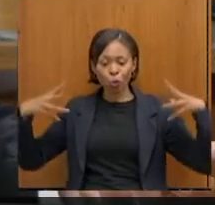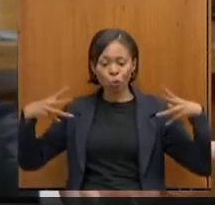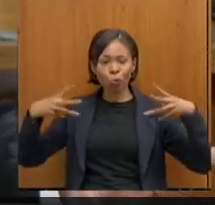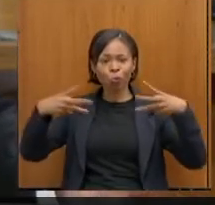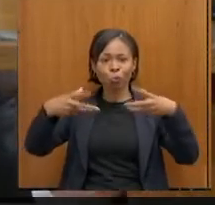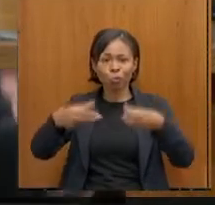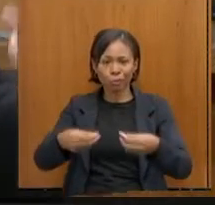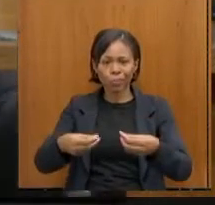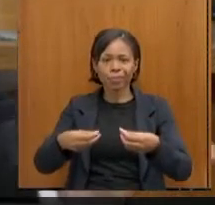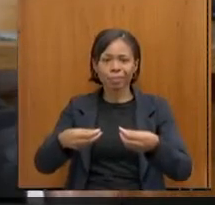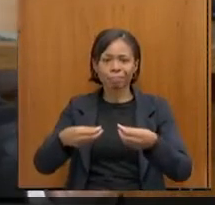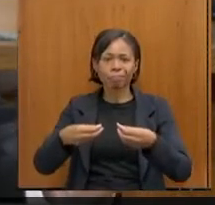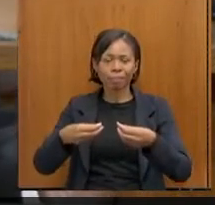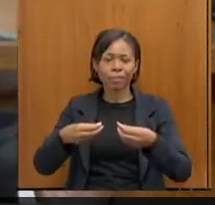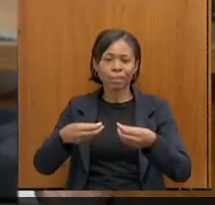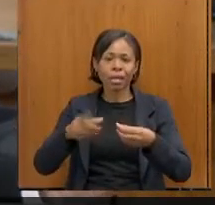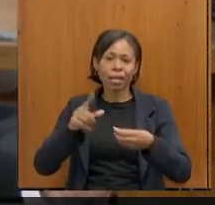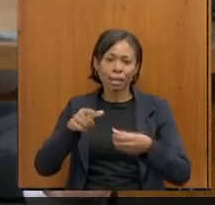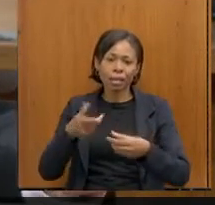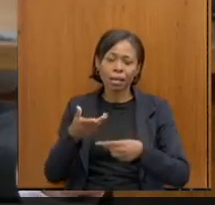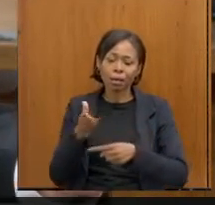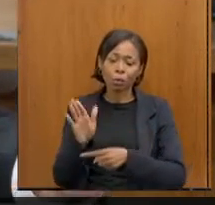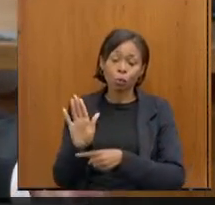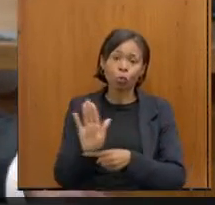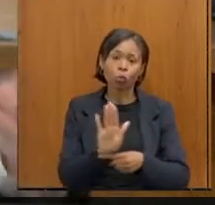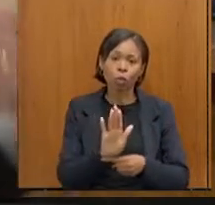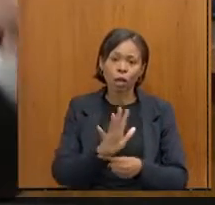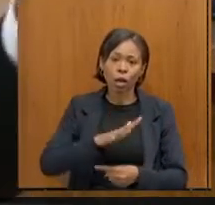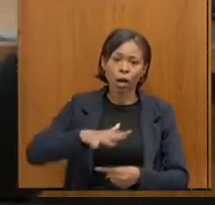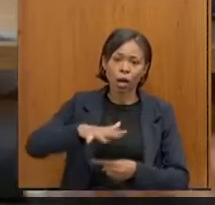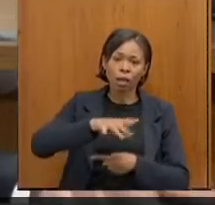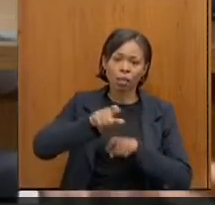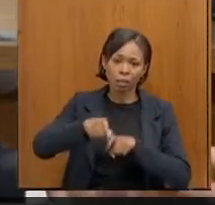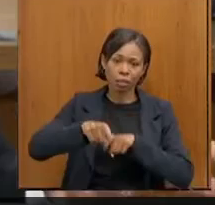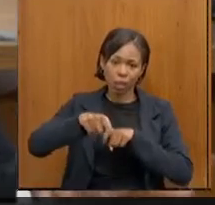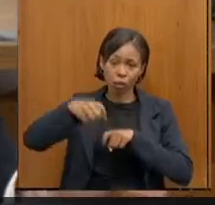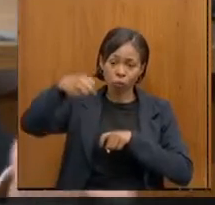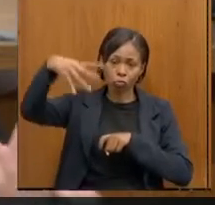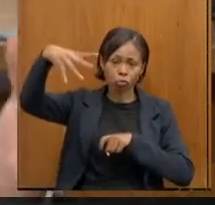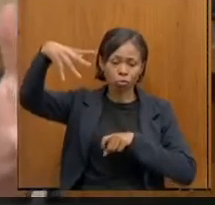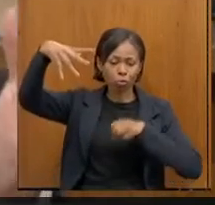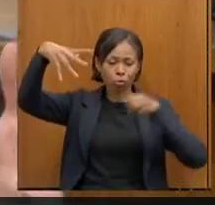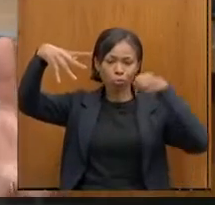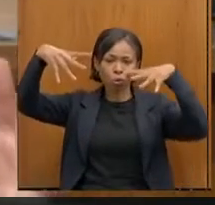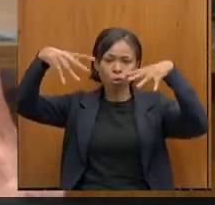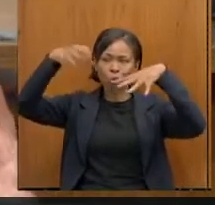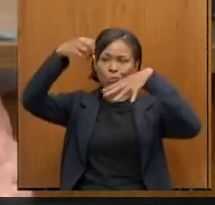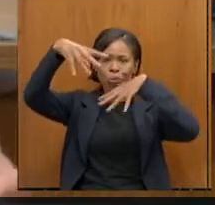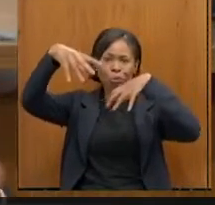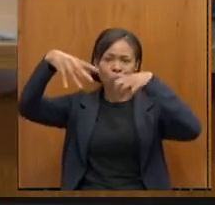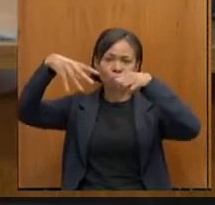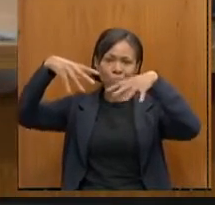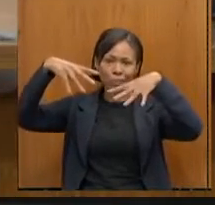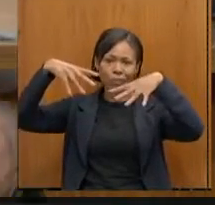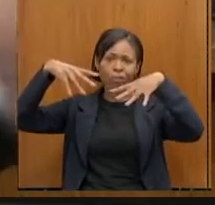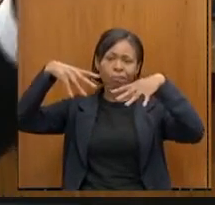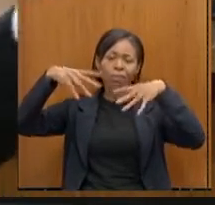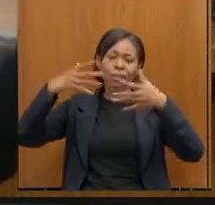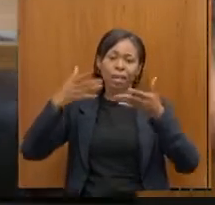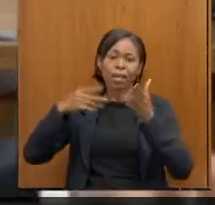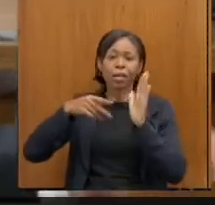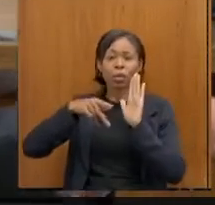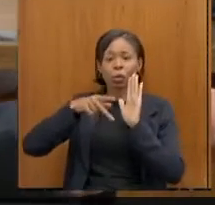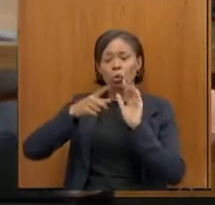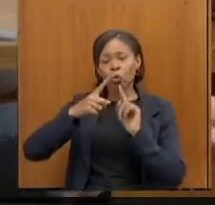exitoso que levou luz para o setor rural com a energia com o modelo trifásico o que nós queremos